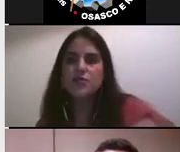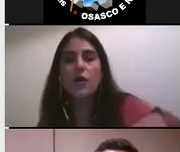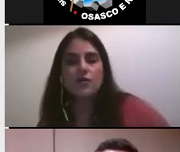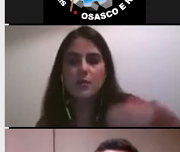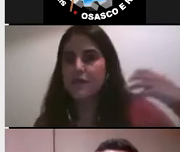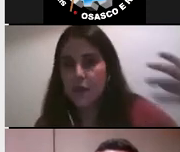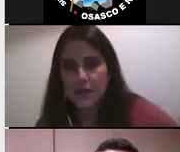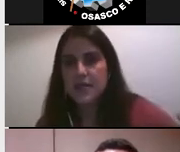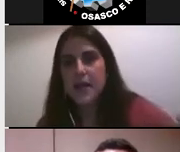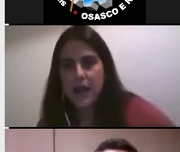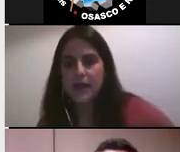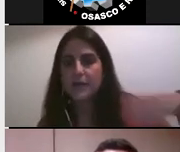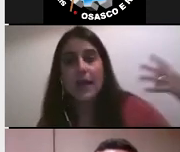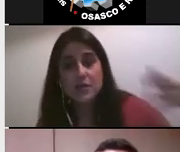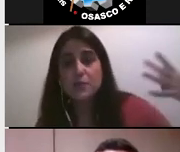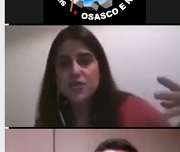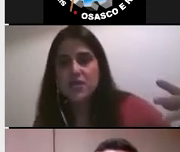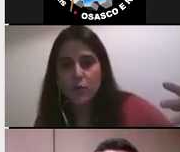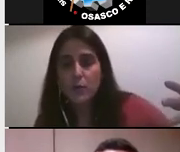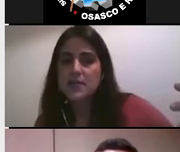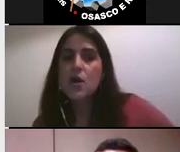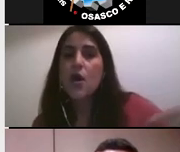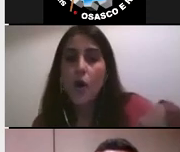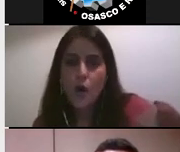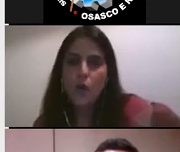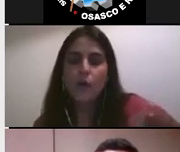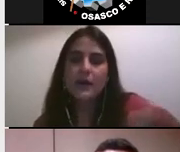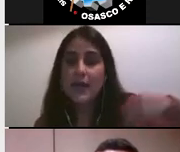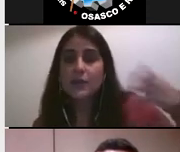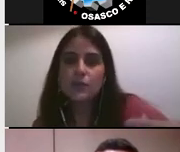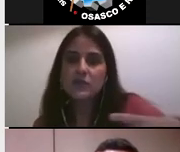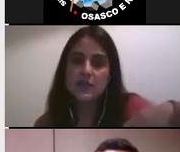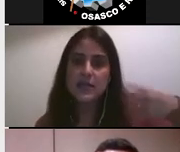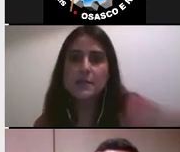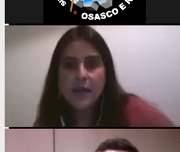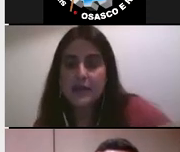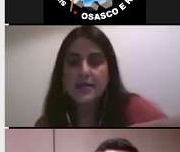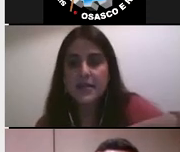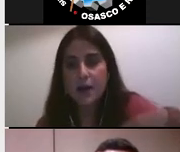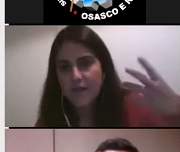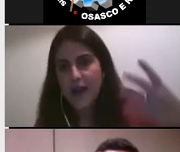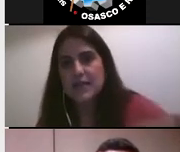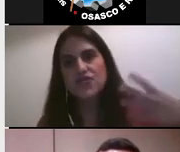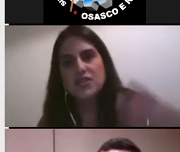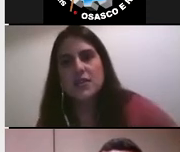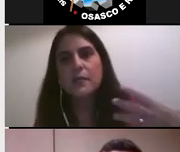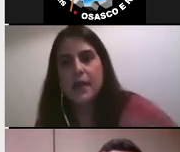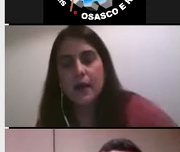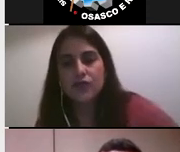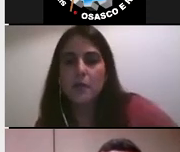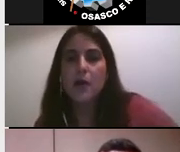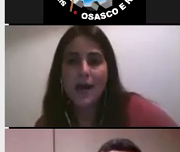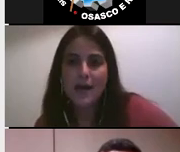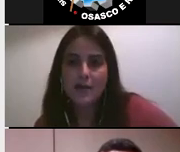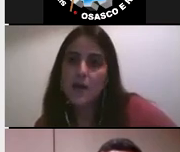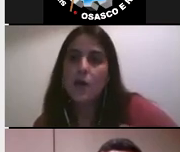resíduos sólidos, pela falta de saneamento, ligado às políticas públicas, ou da indústria, das empresas que não fazem a gestão ambiental